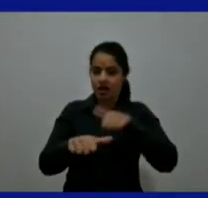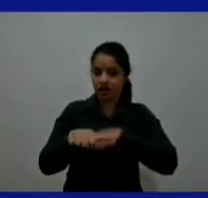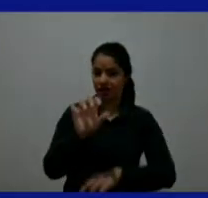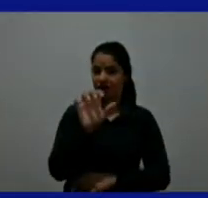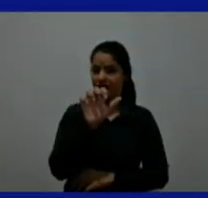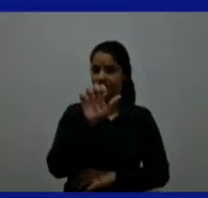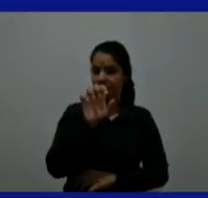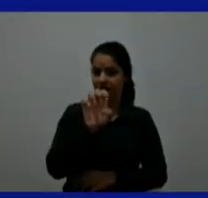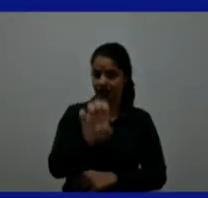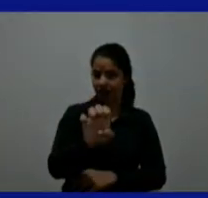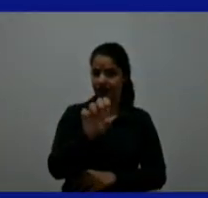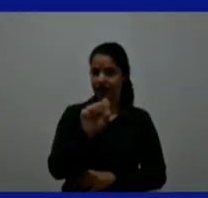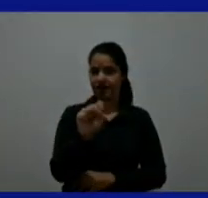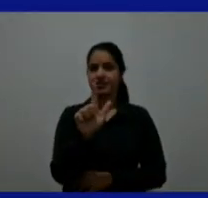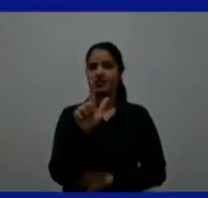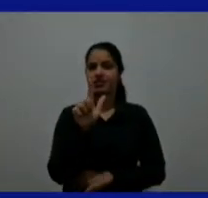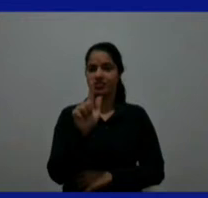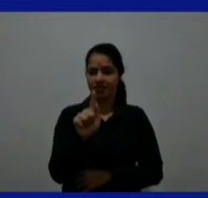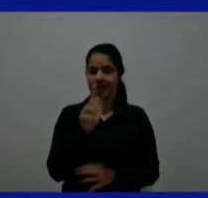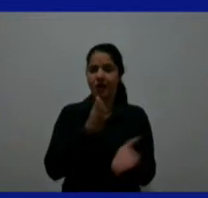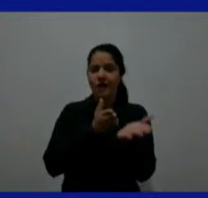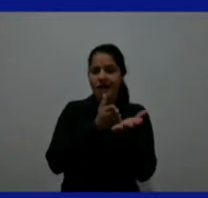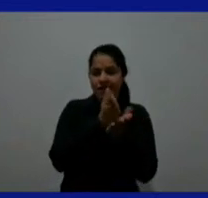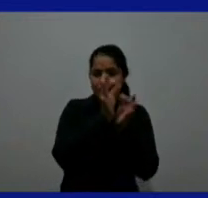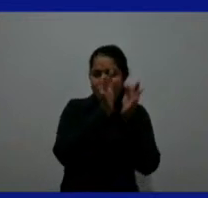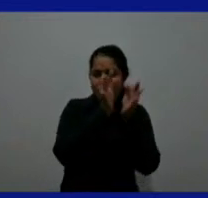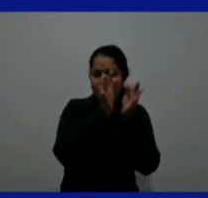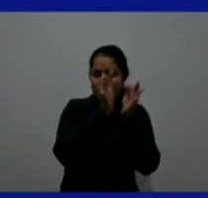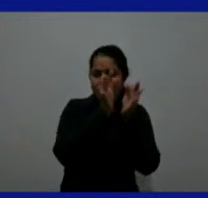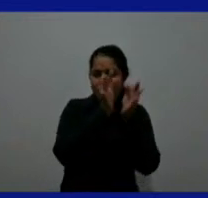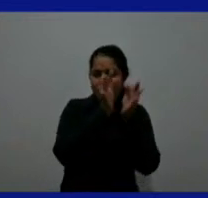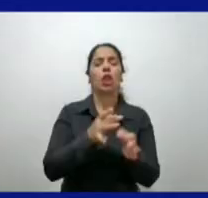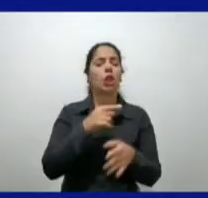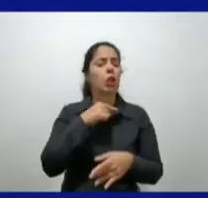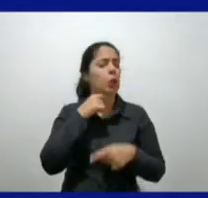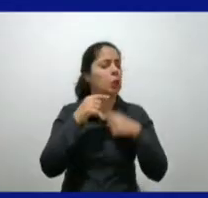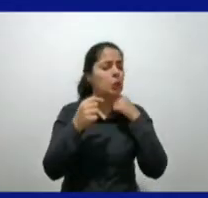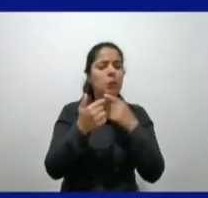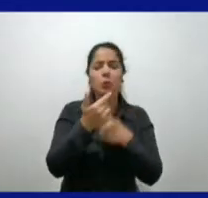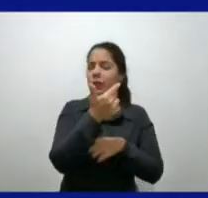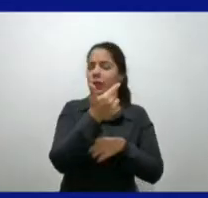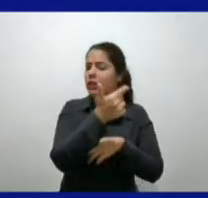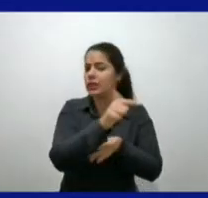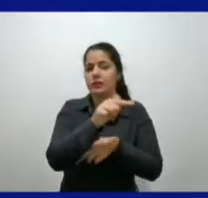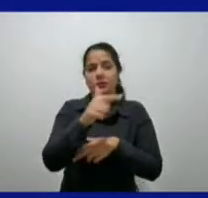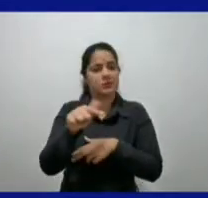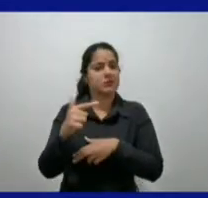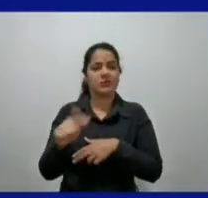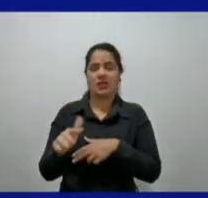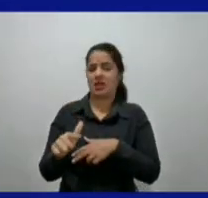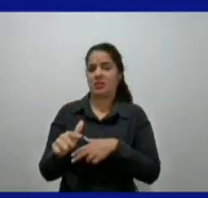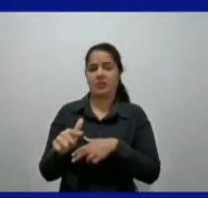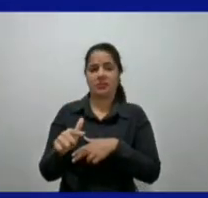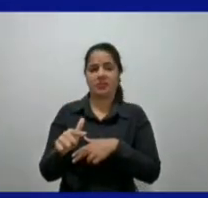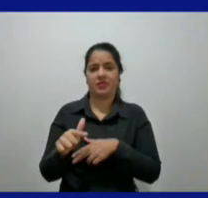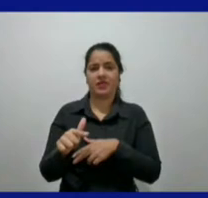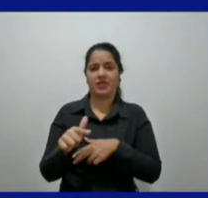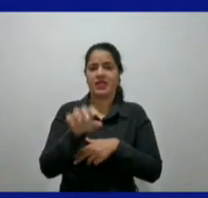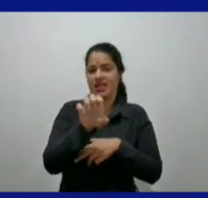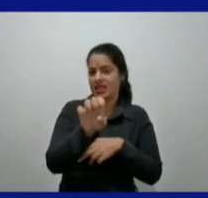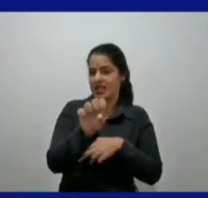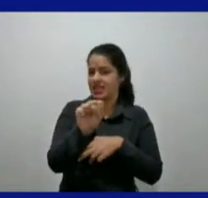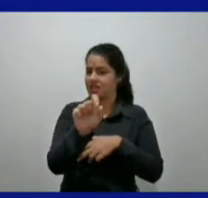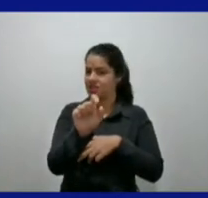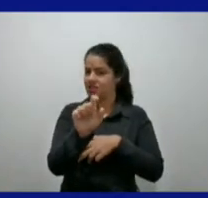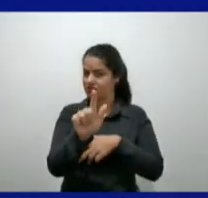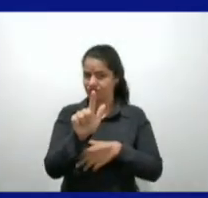menor dúvida. Ele é um caminho traçado e isso não vai retornar. O nome ESG pode